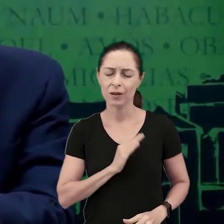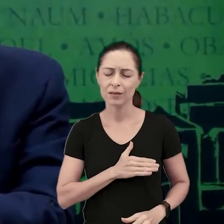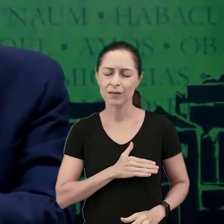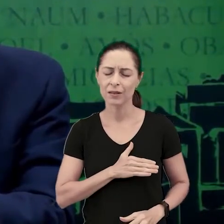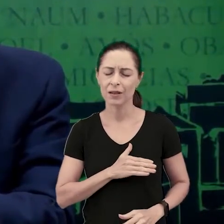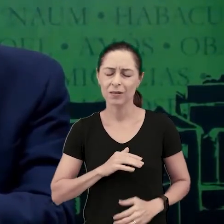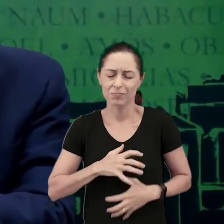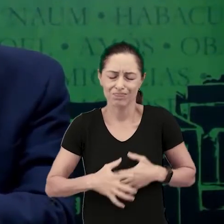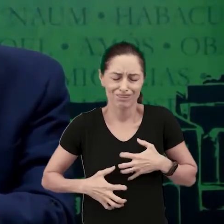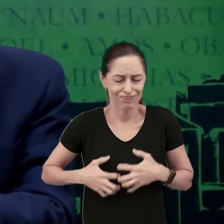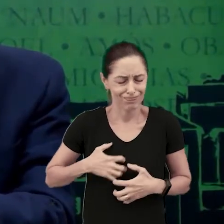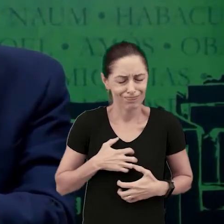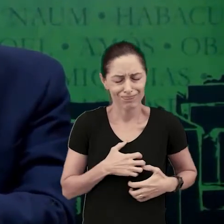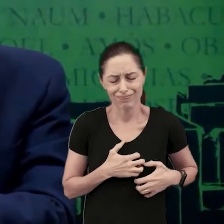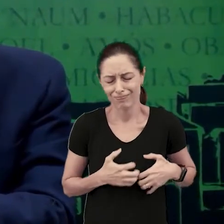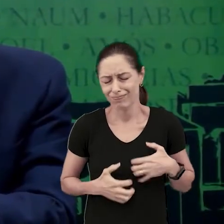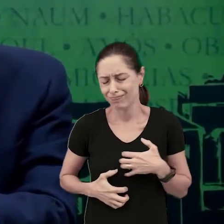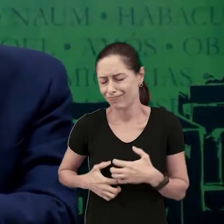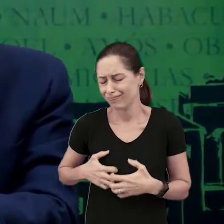Senhor.